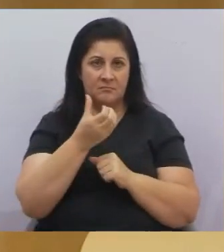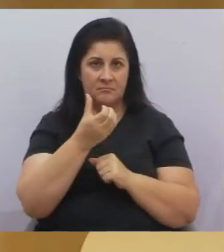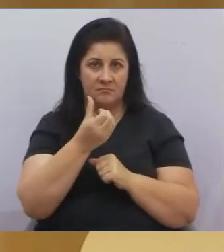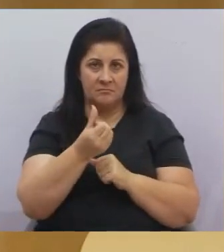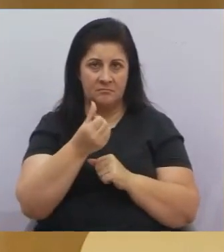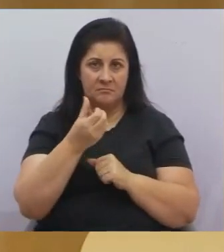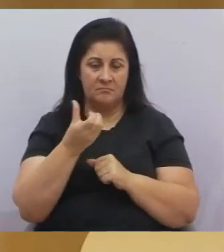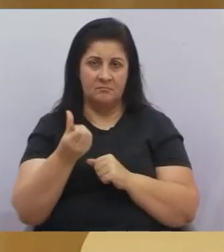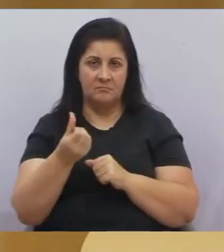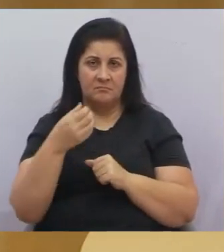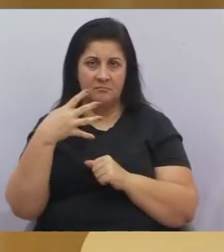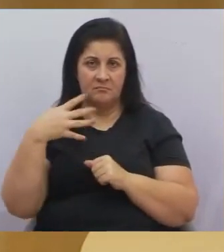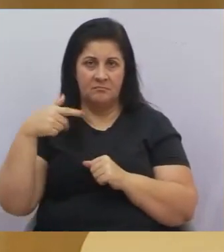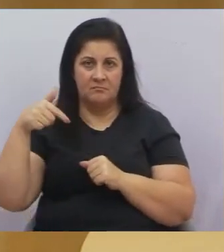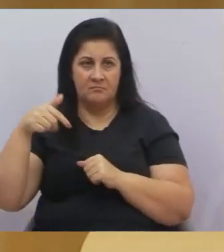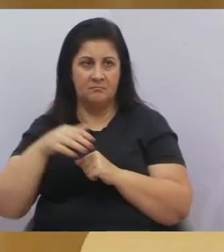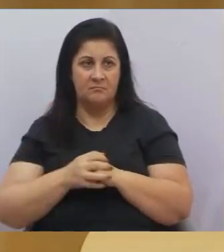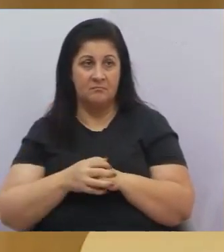6.477, e tem um de